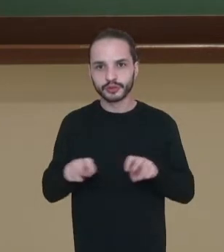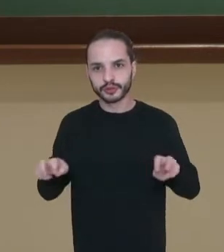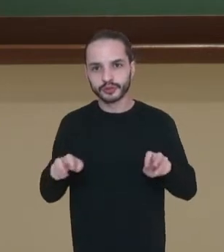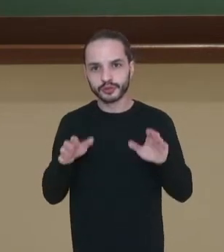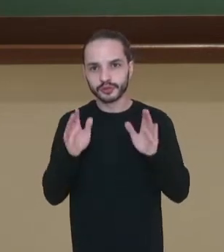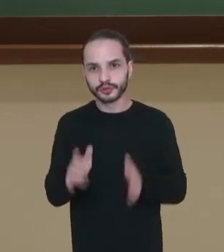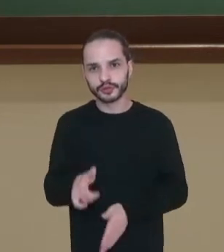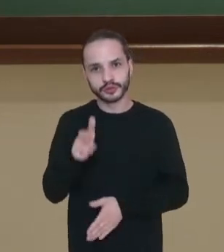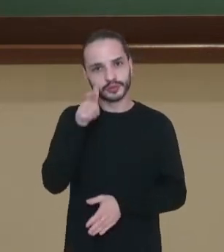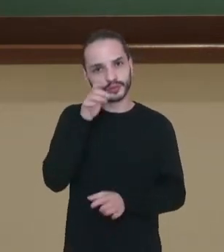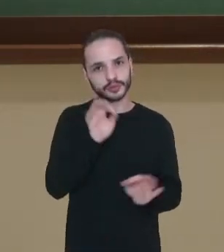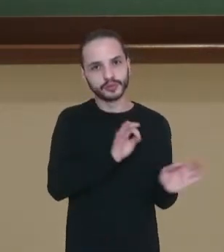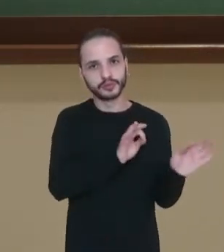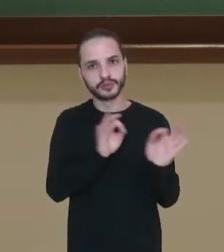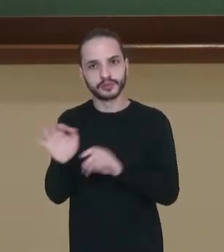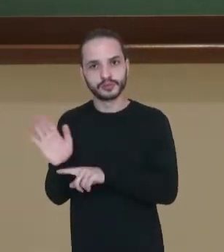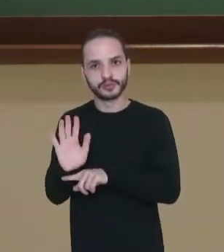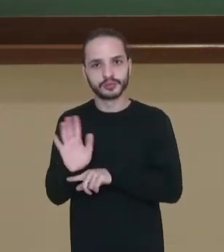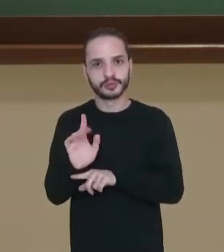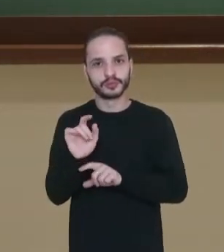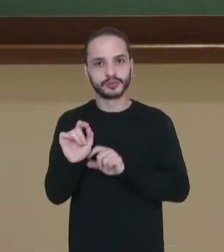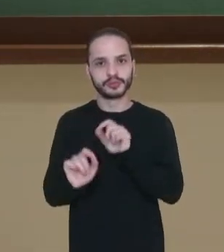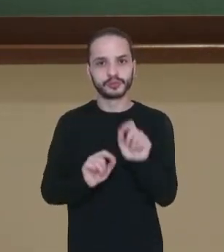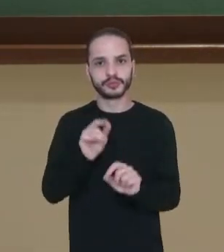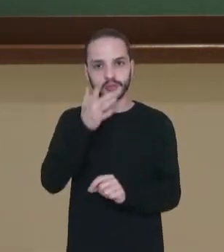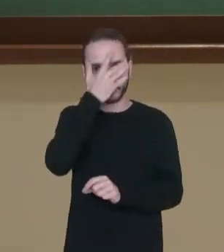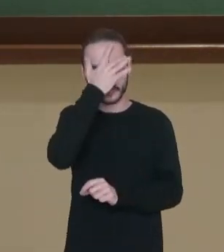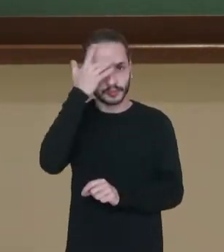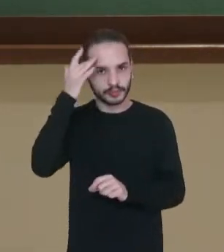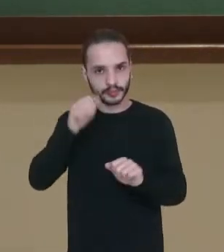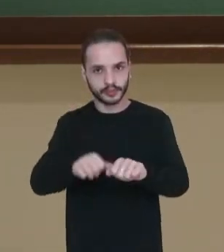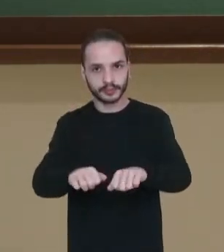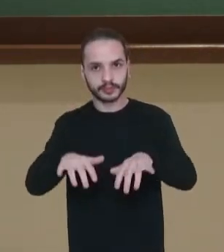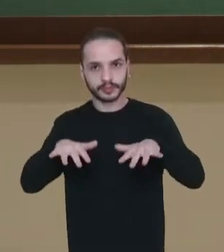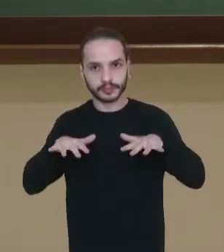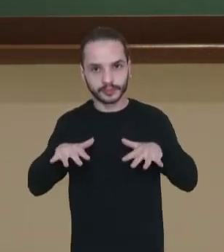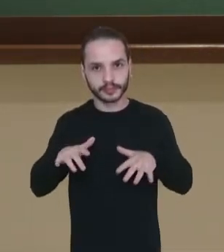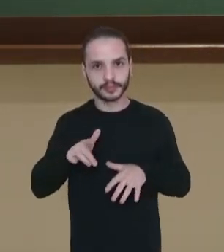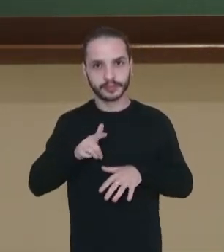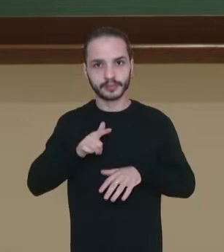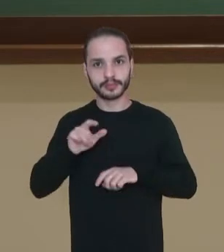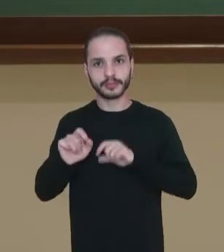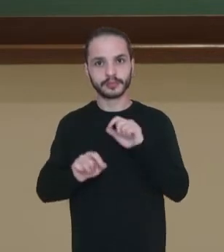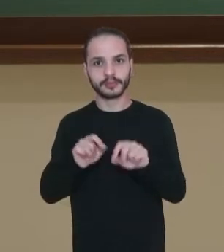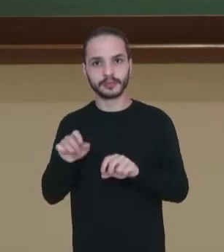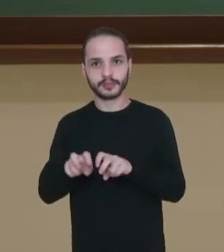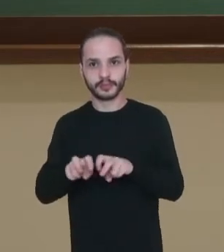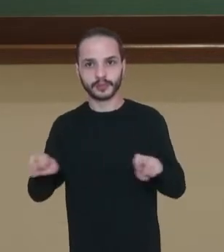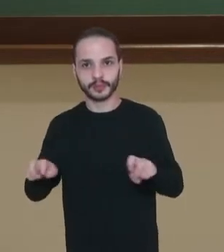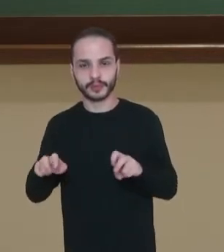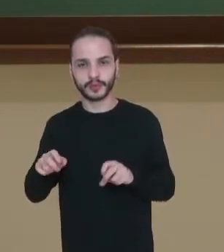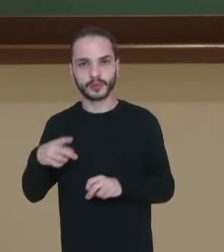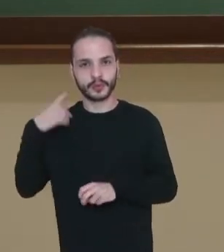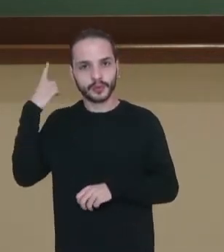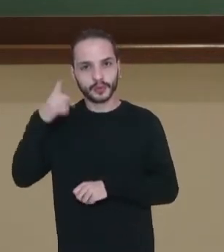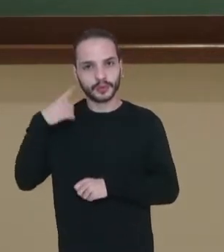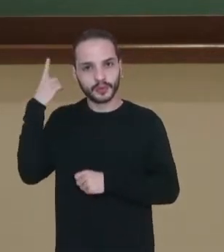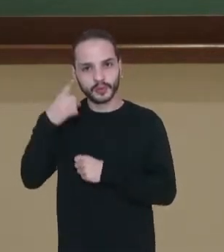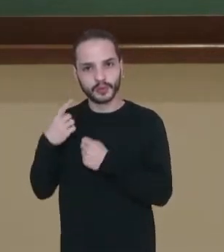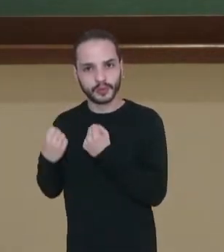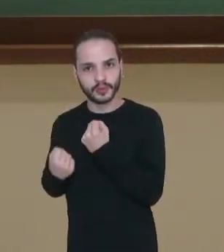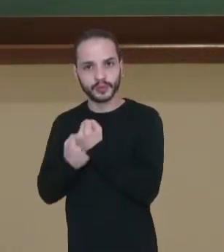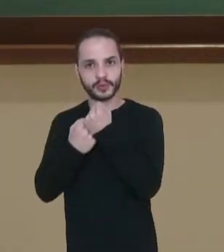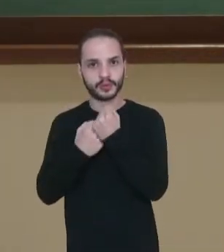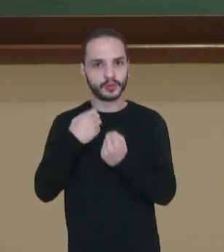filmes que mostram pessoas numa audiência, né, onde há ali promotor de defesa, promotor de